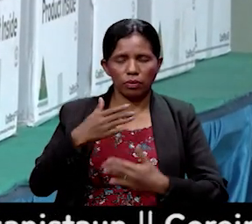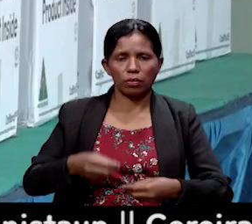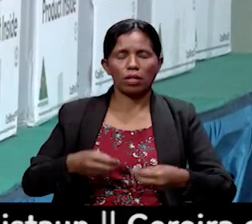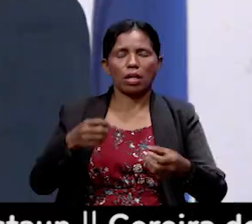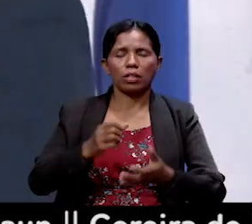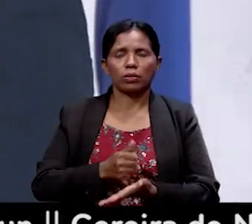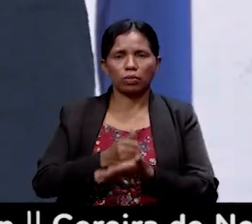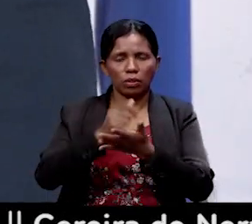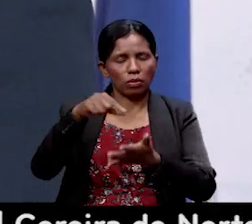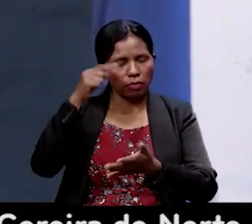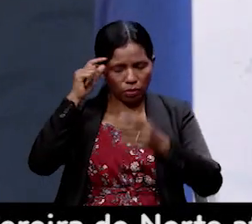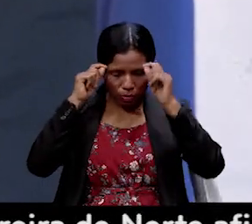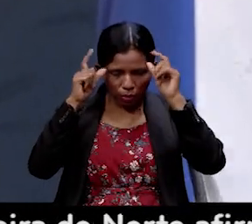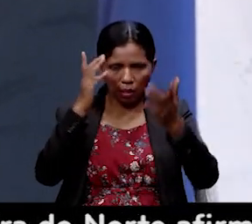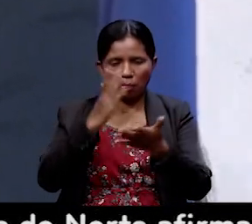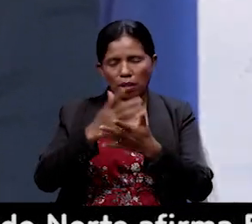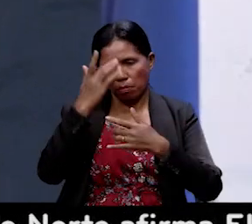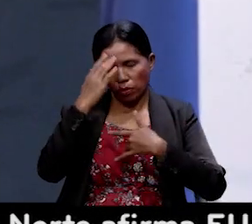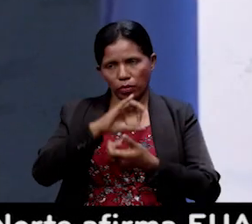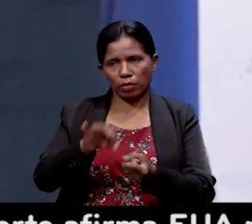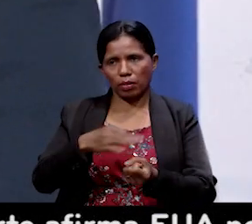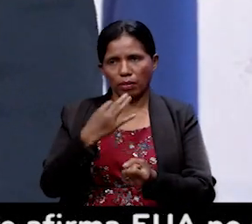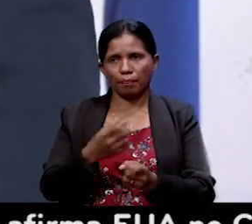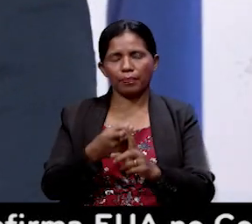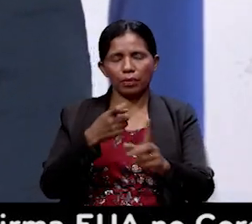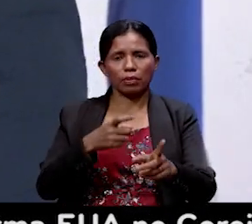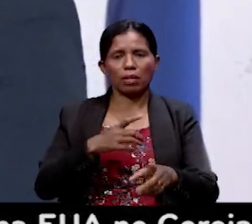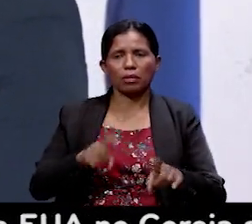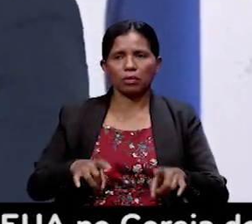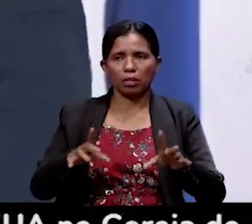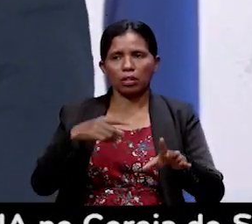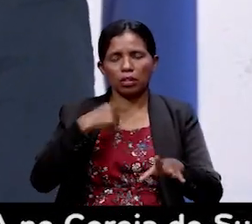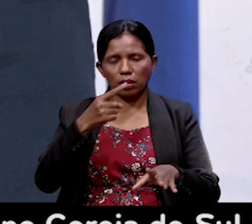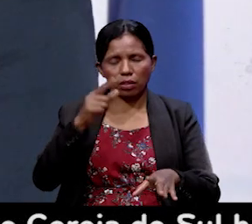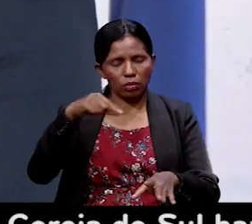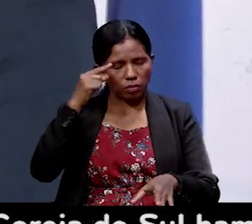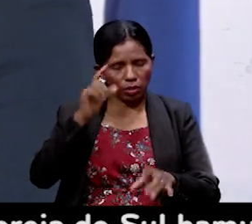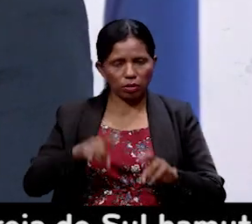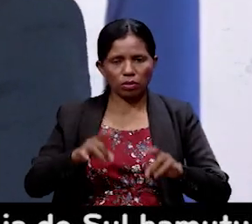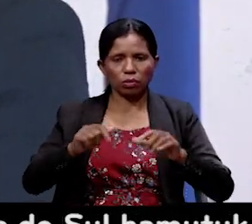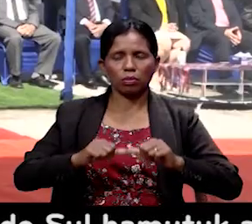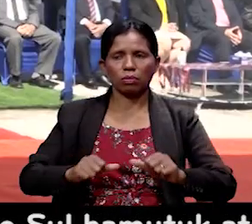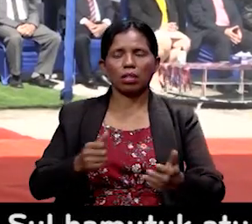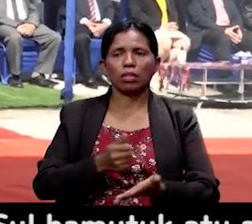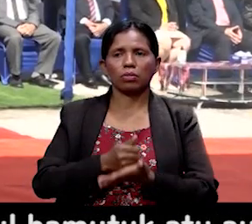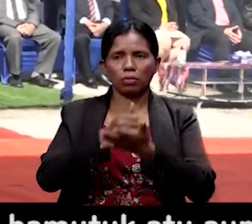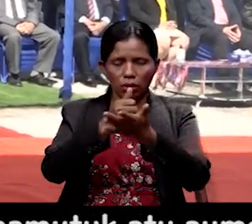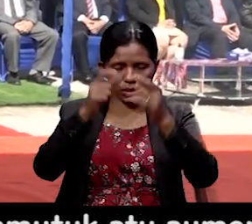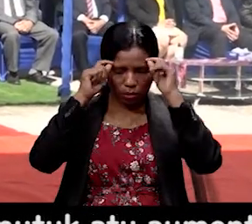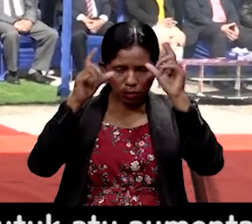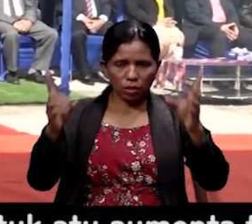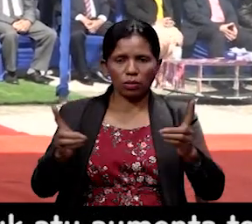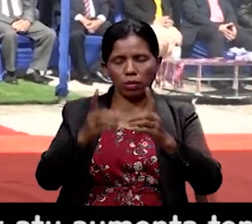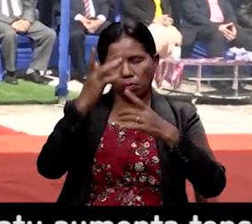Timor-Leste ao combate ao coronavírus. Diplomata Rússia Australiana, Hateten, Governo Austrália se continua a apoiar Timor contra a Covid-19